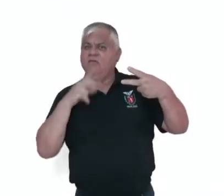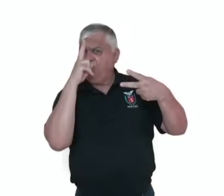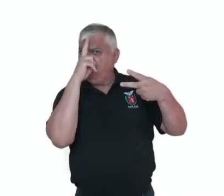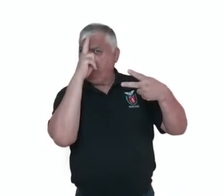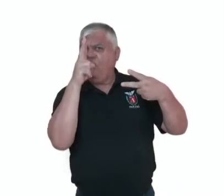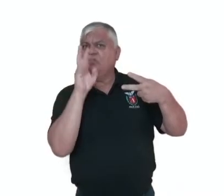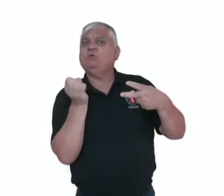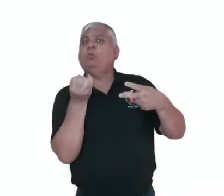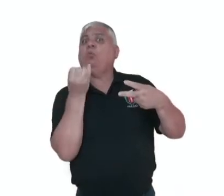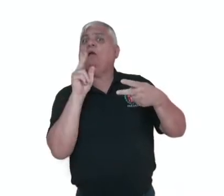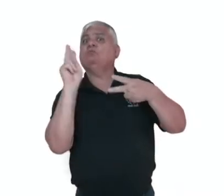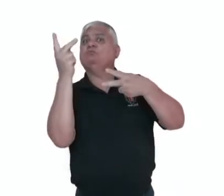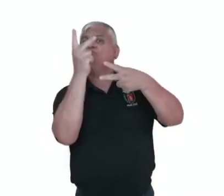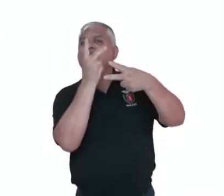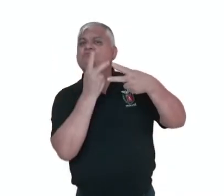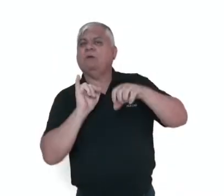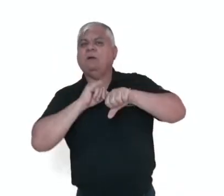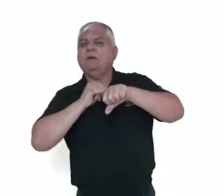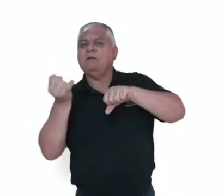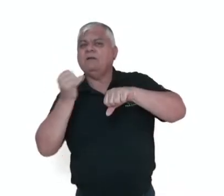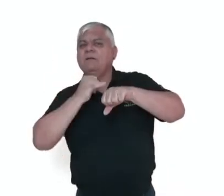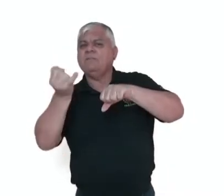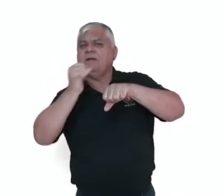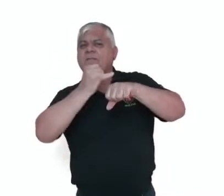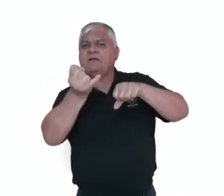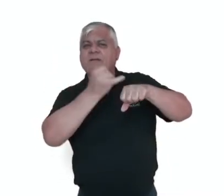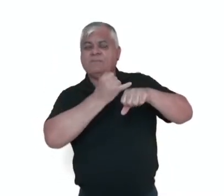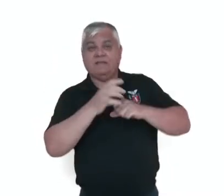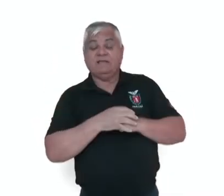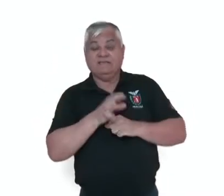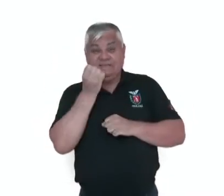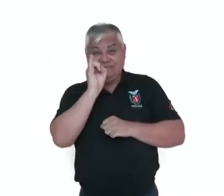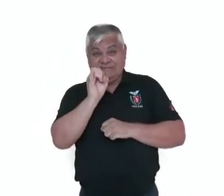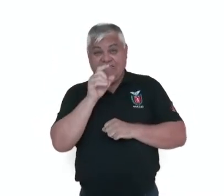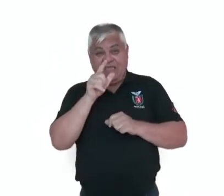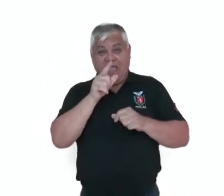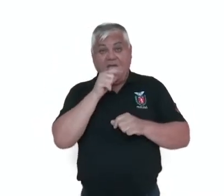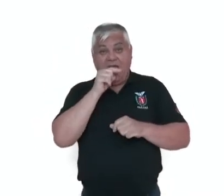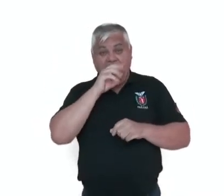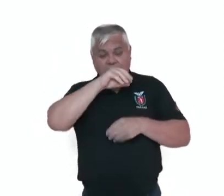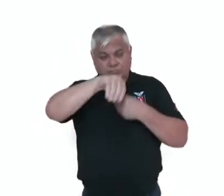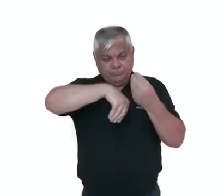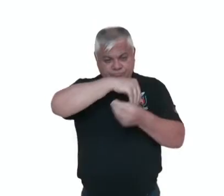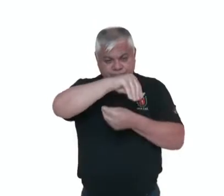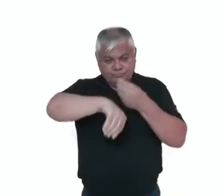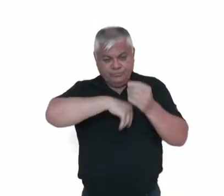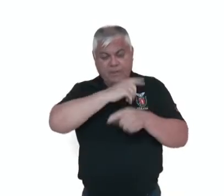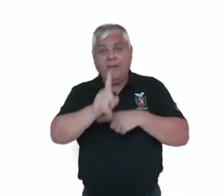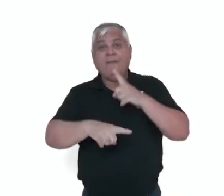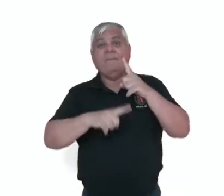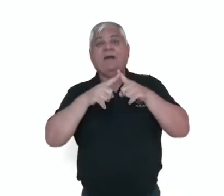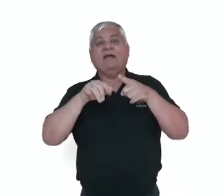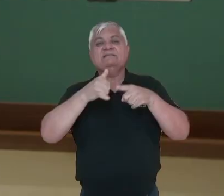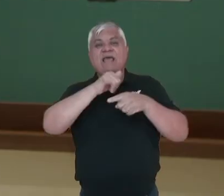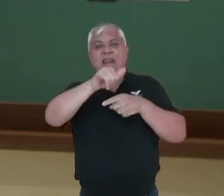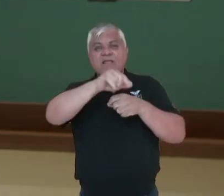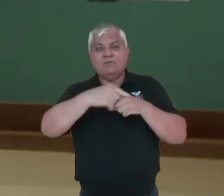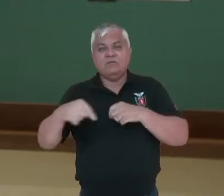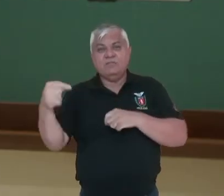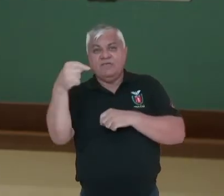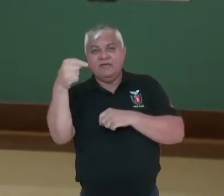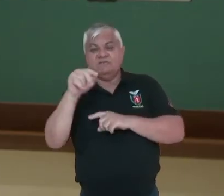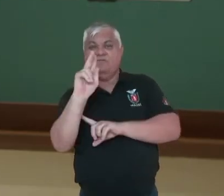de hidrogênios ionizáveis, ou seja, aquele hidrogênio que estiver ligado a outro átomo mais eletronegativo, que geralmente é